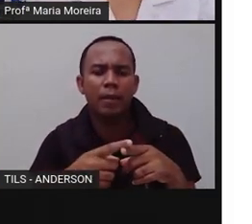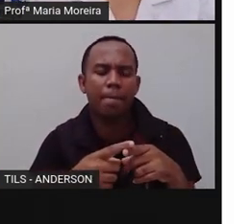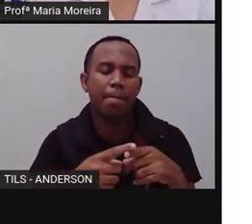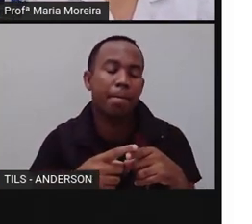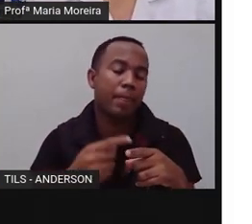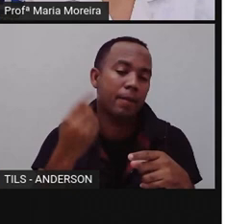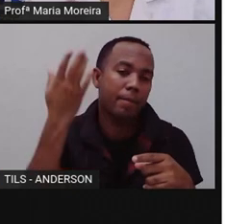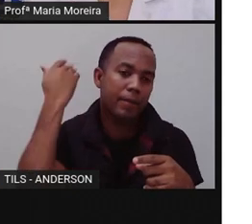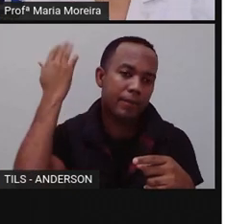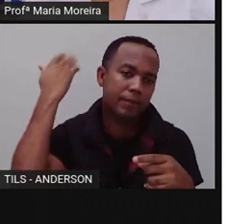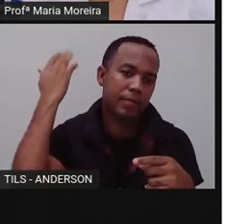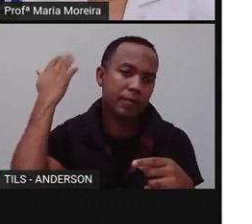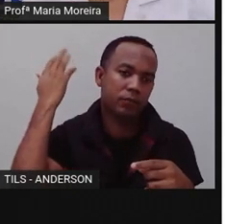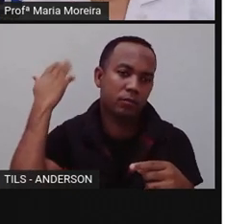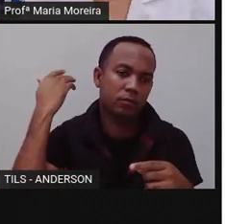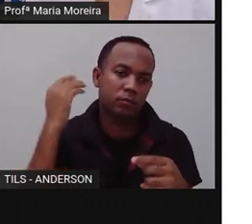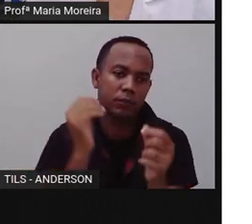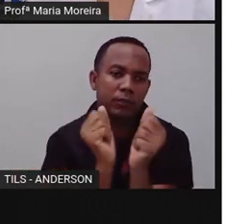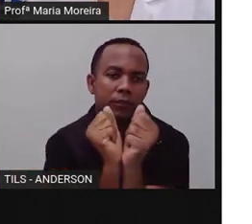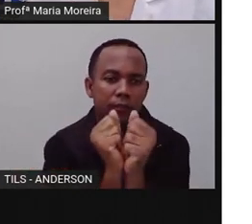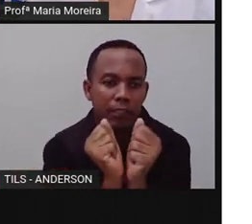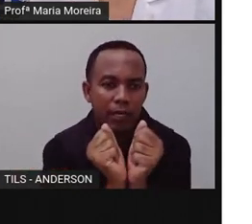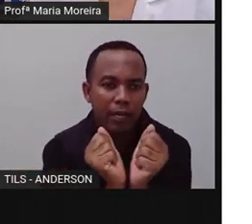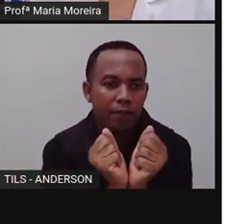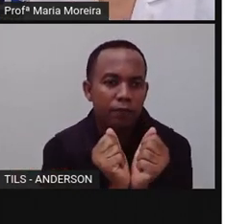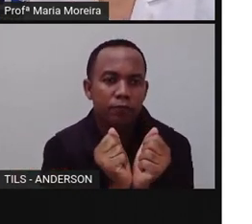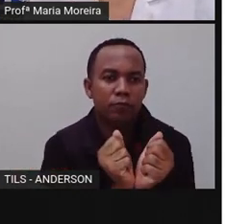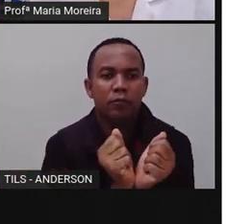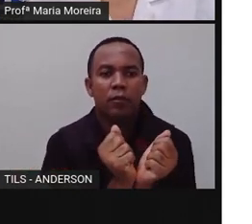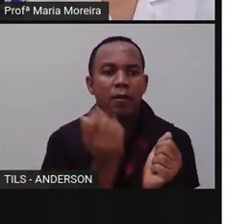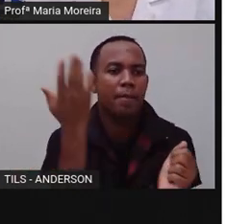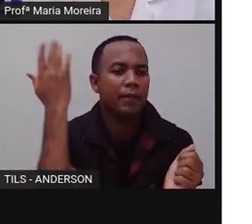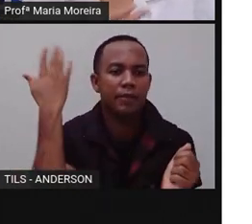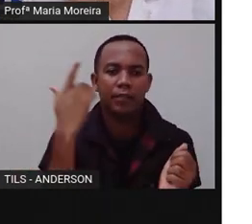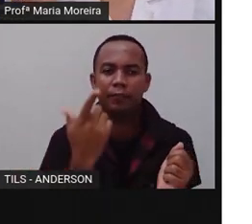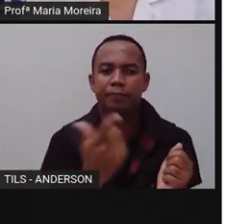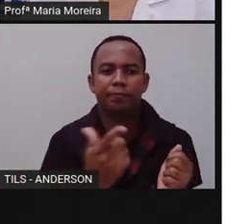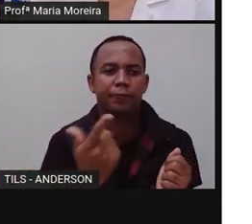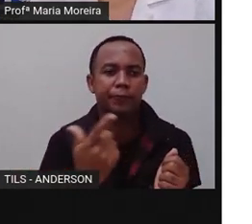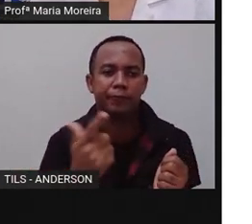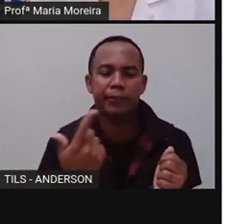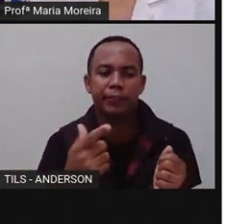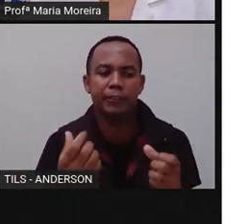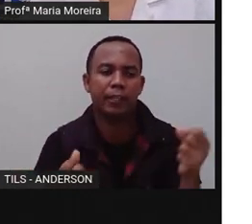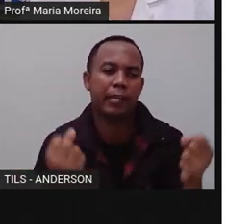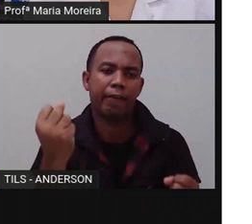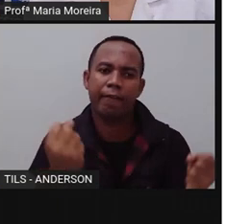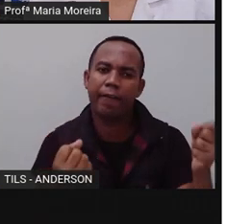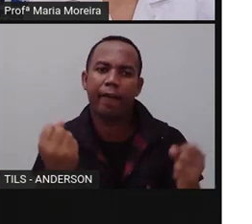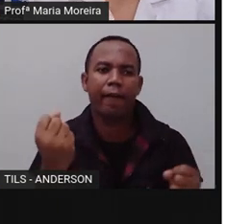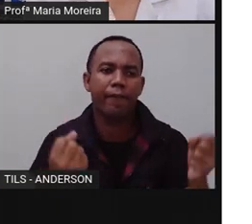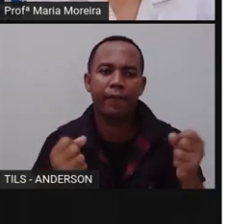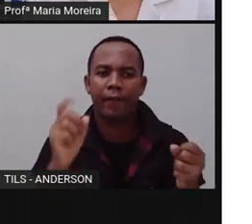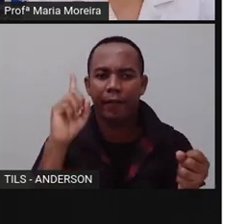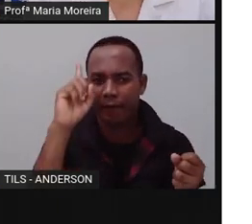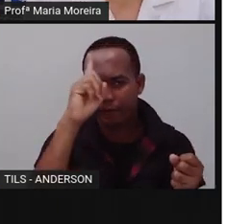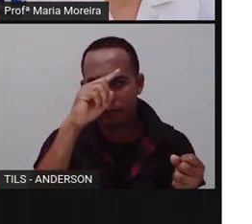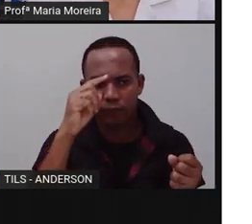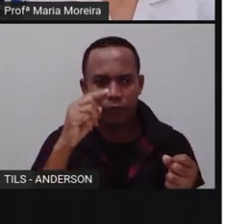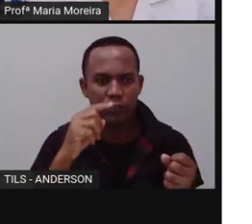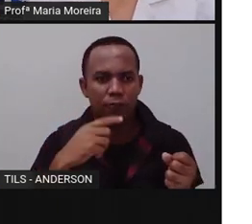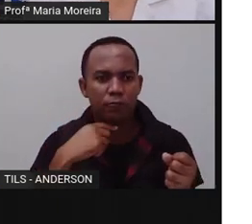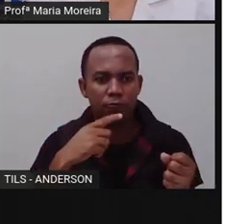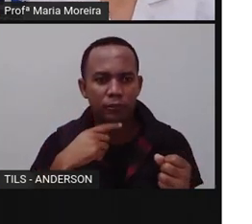nesse período, né, o período da escravidão, não existia carro assim como a gente tem hoje. Então era de difícil